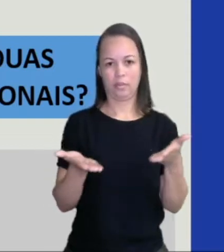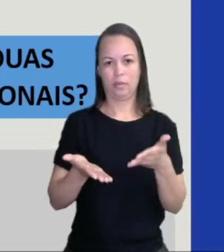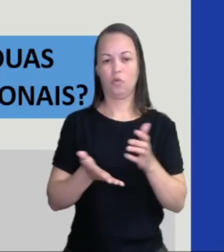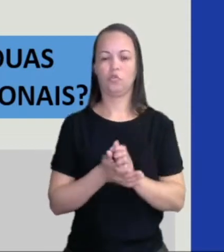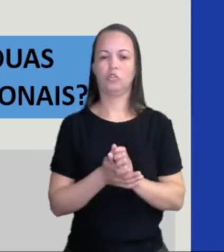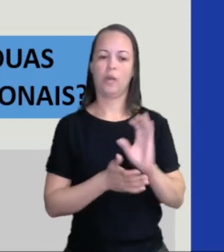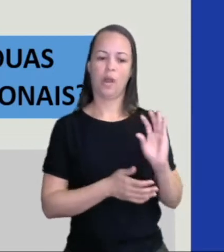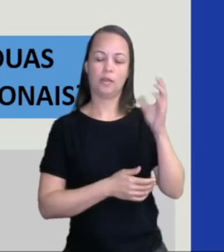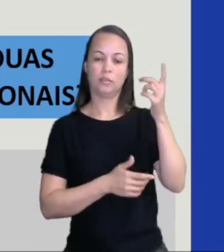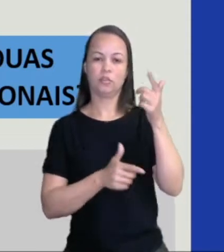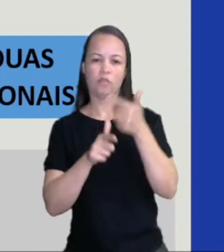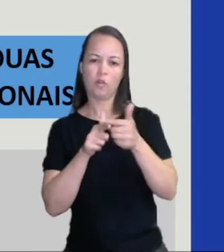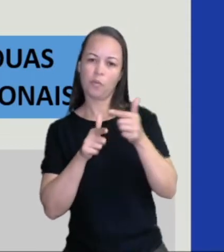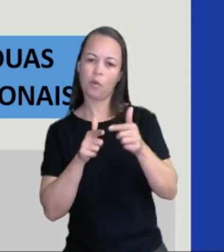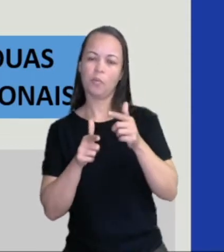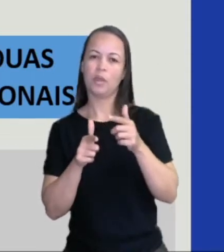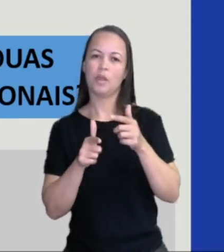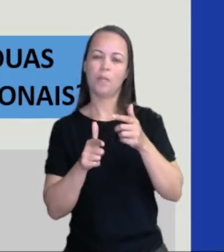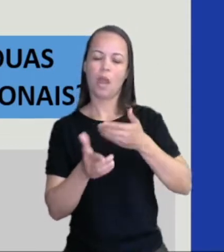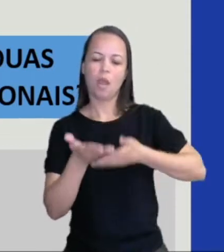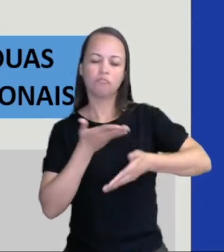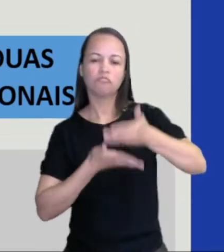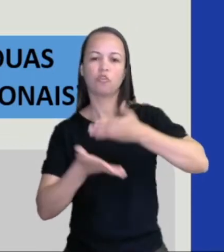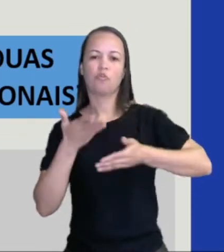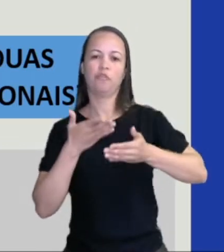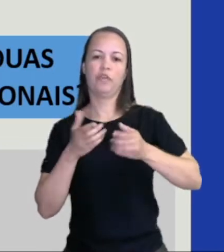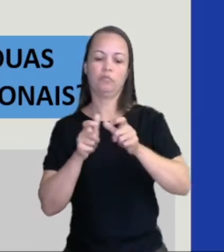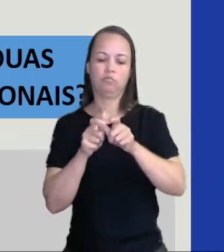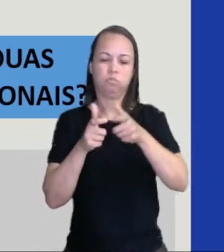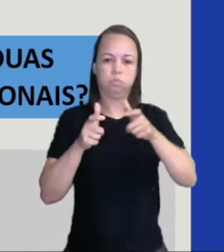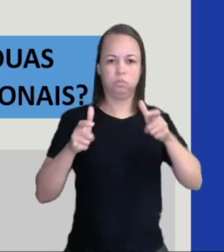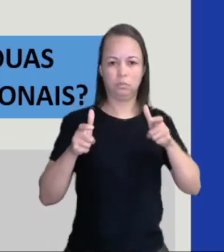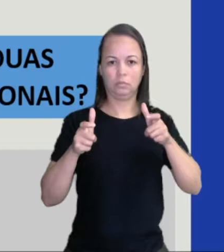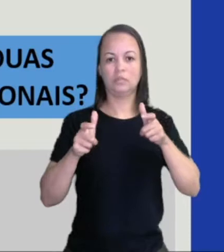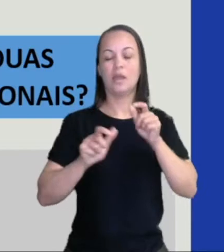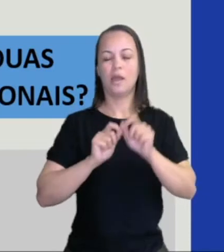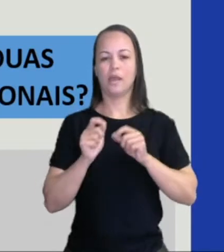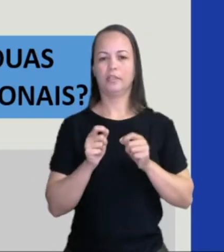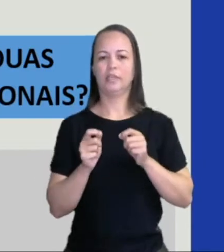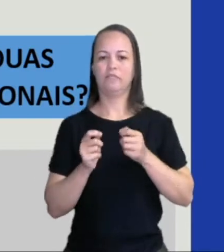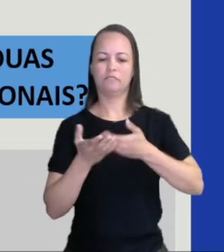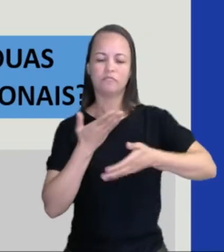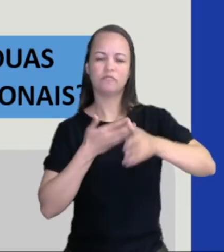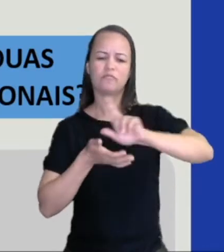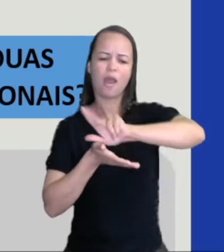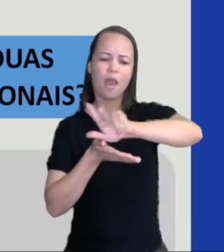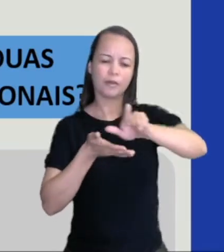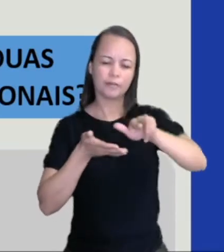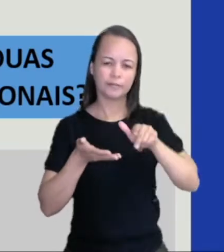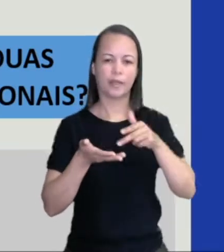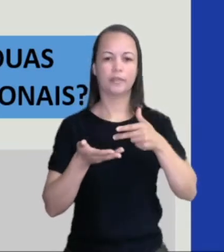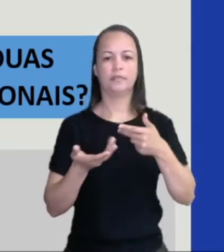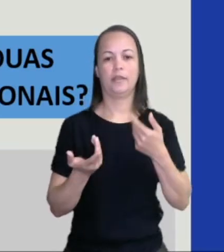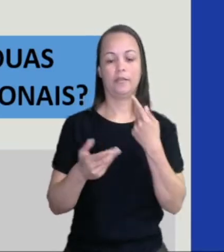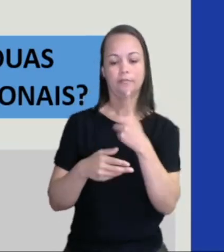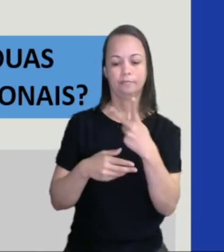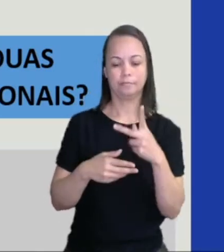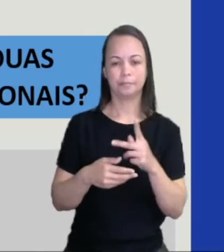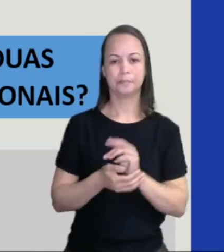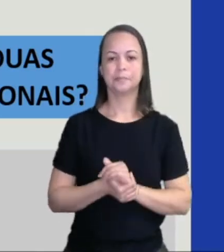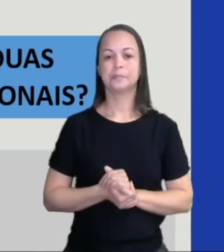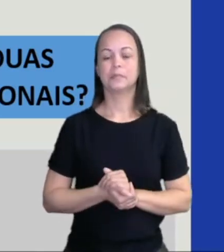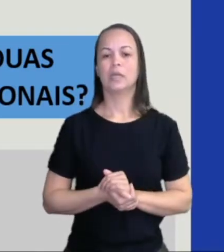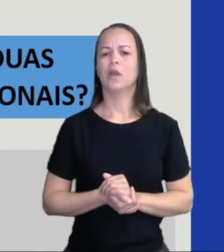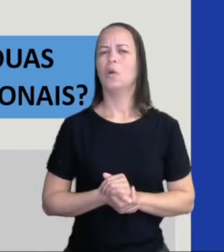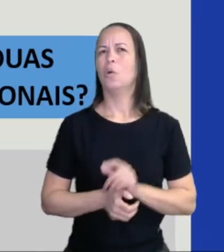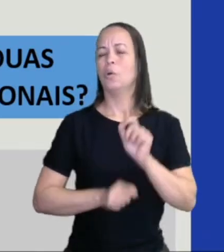esses problemas envolvendo grandezas, tá? Que variam proporcionalmente entre si. E, afinal de contas, o que são grandezas